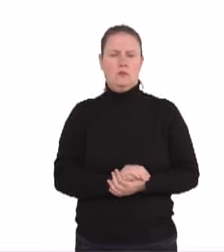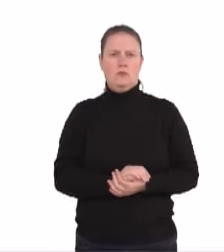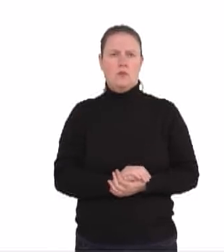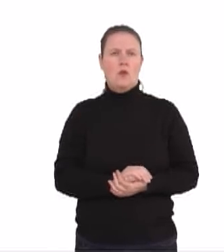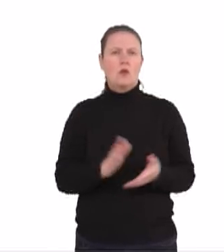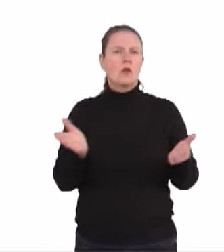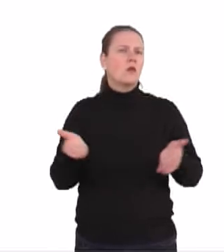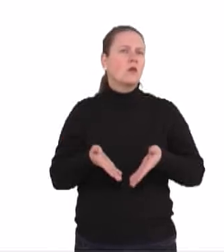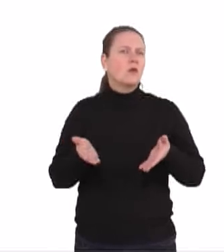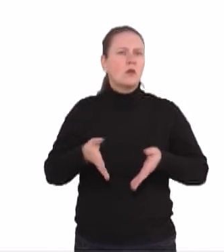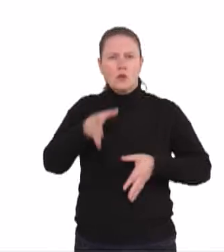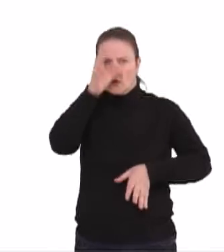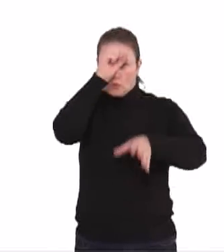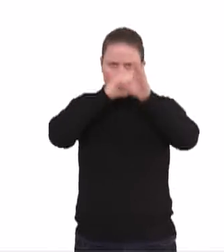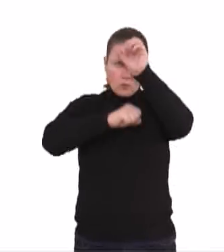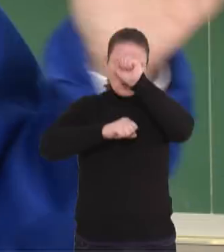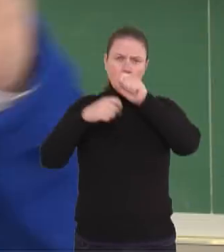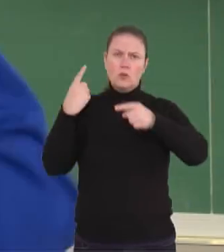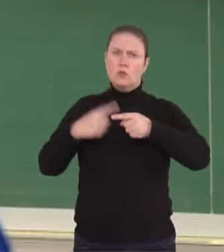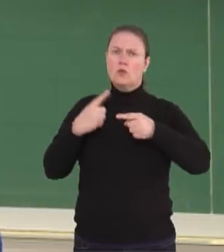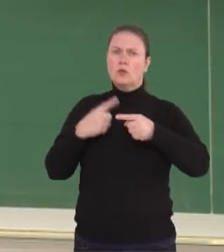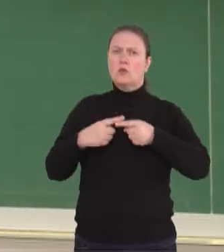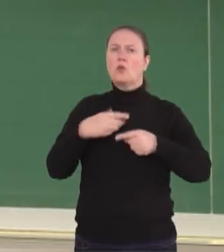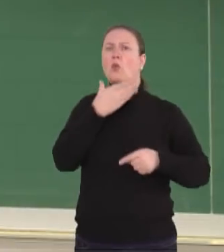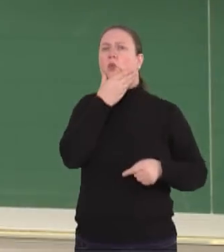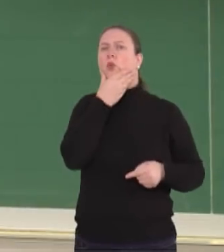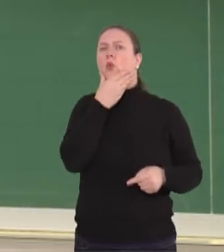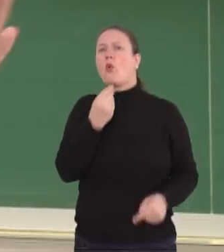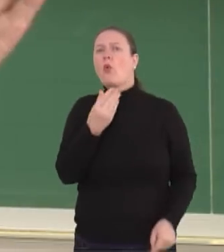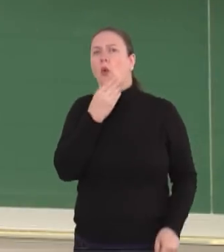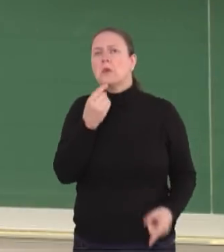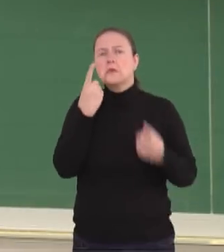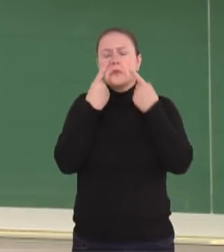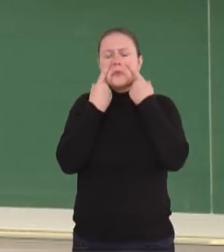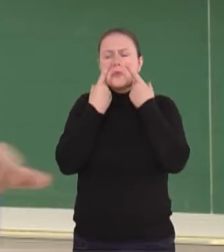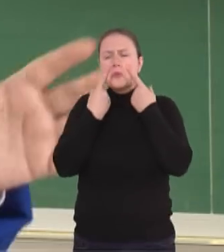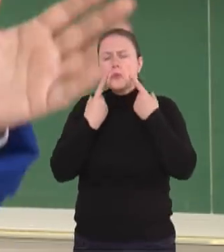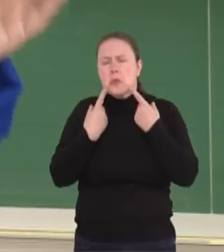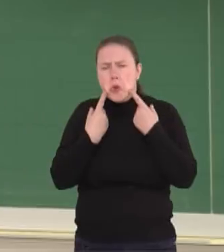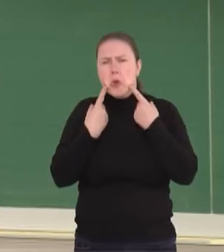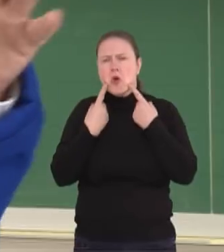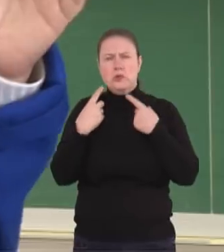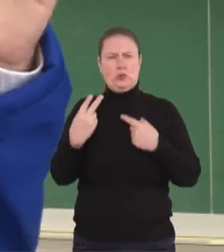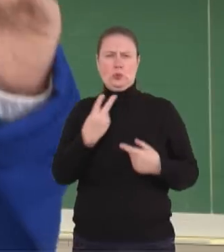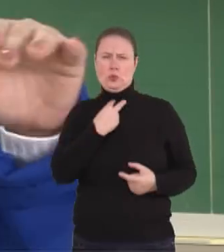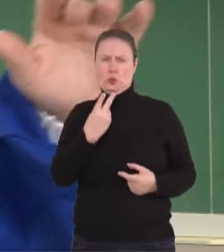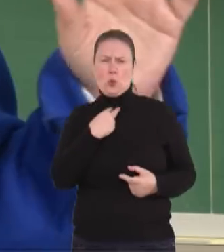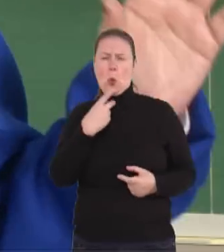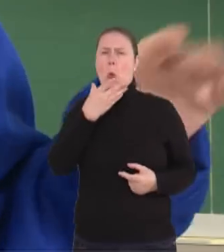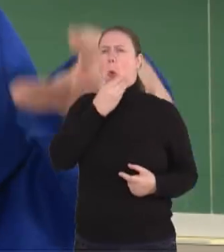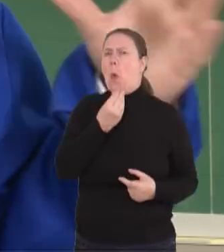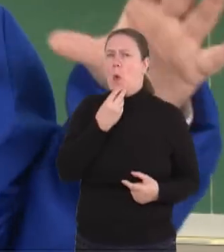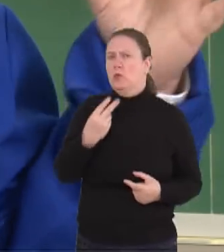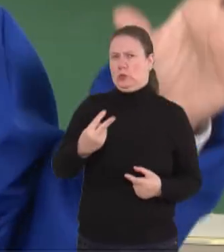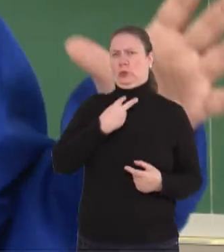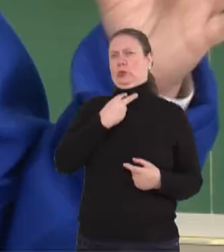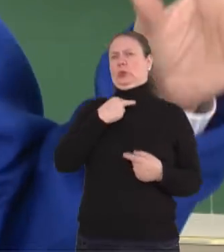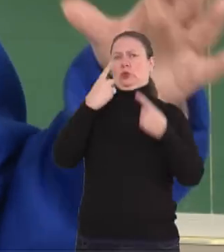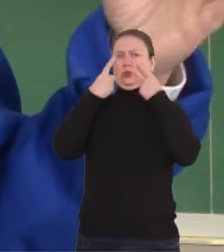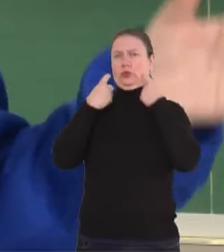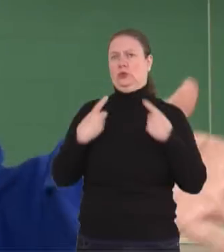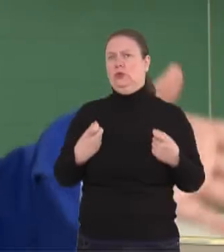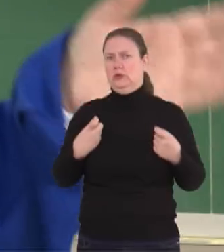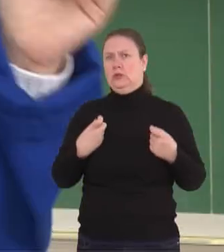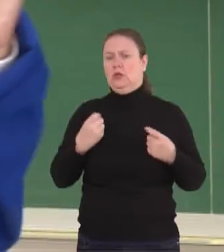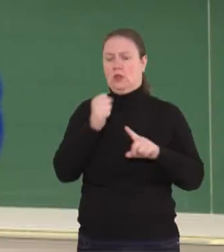um pouquinho, por exemplo, de por que os homens não choram. Até hoje, na nossa sociedade, ainda prevalece essa cultura, né, de que é homem não